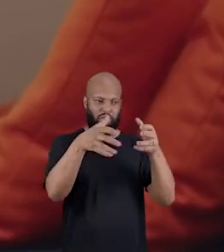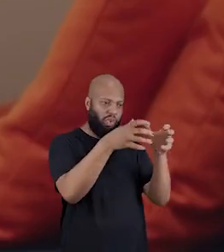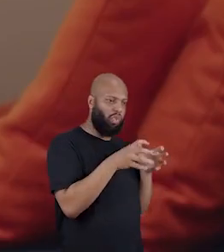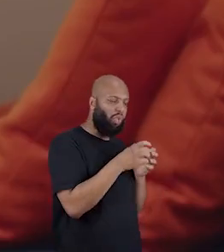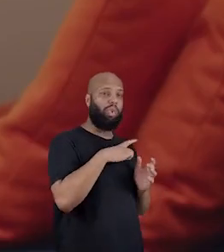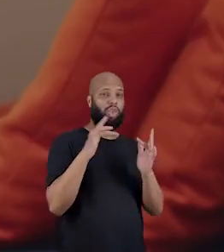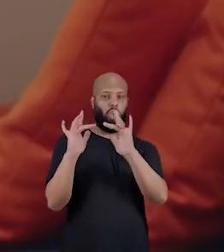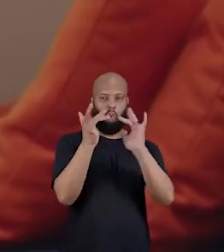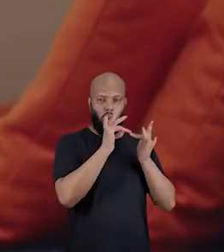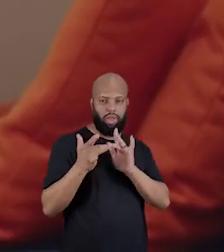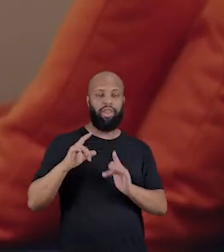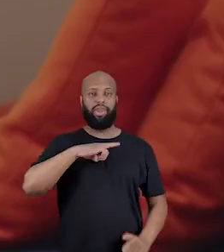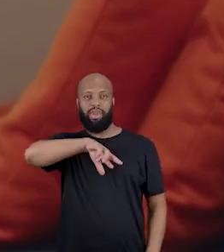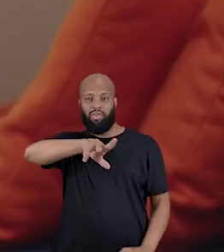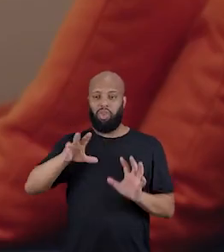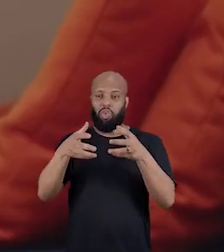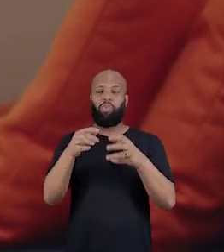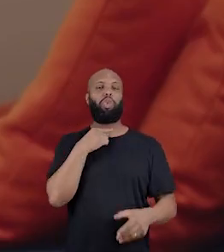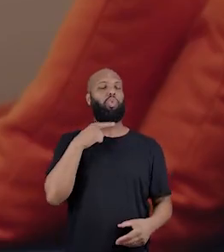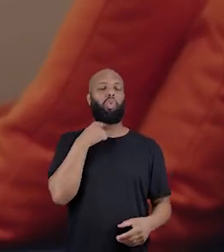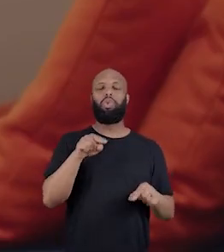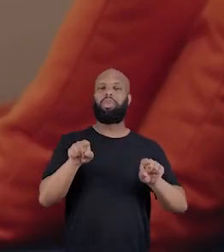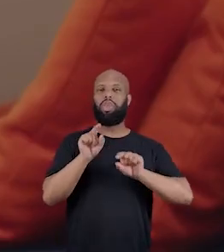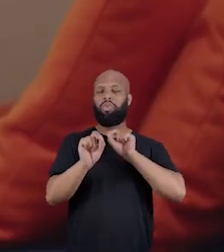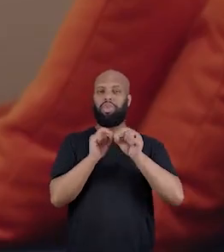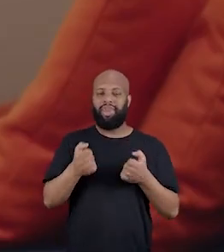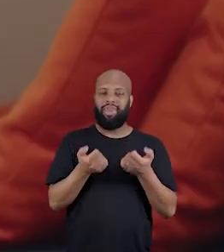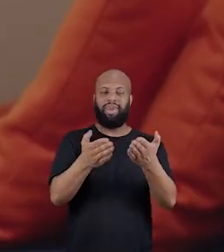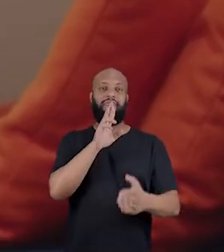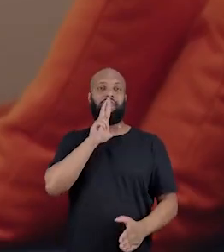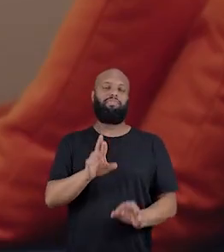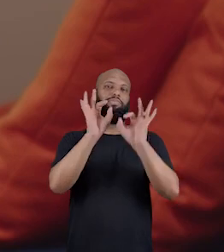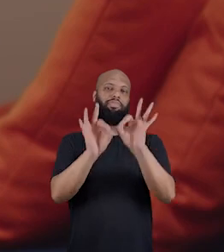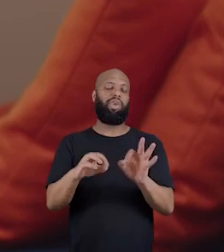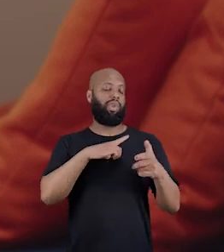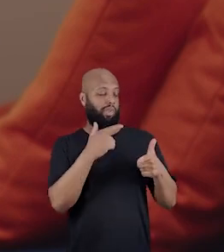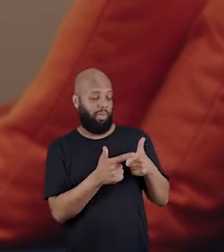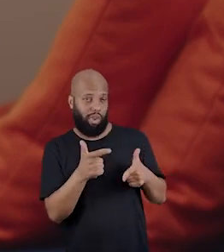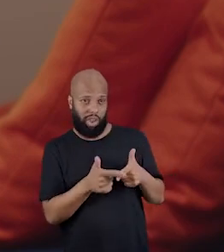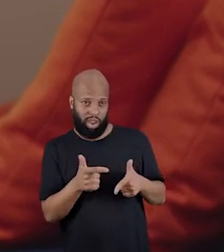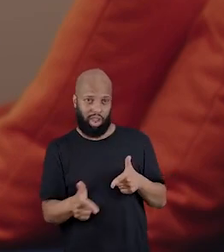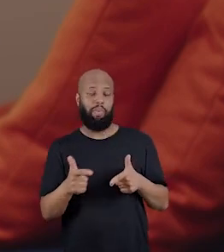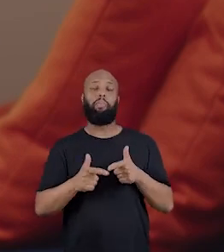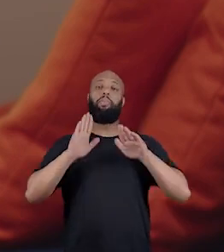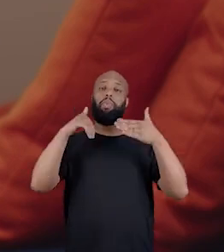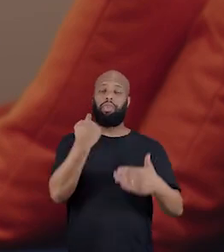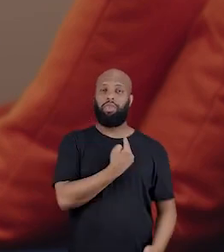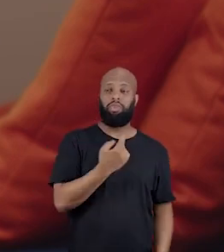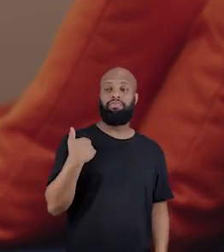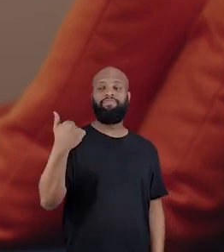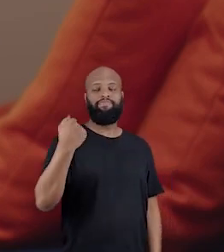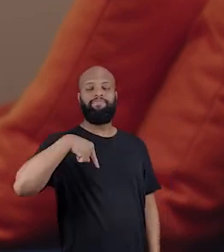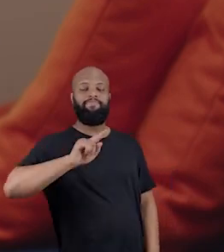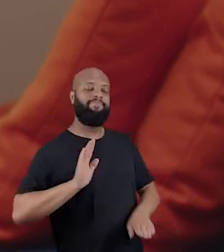gente acaba tendo contato com vários times que não estão conseguindo entregar resultado, que tem problemas e tudo mais, e